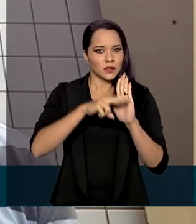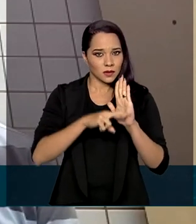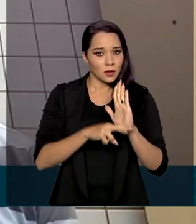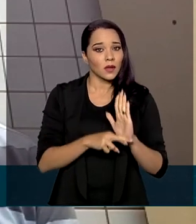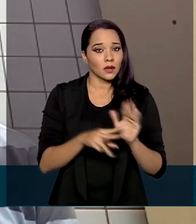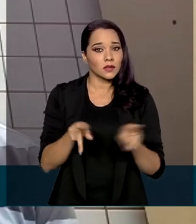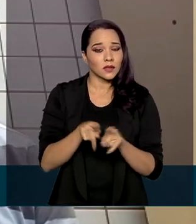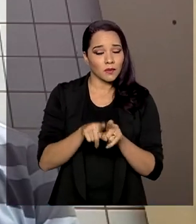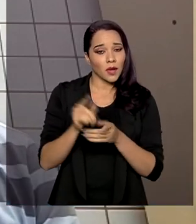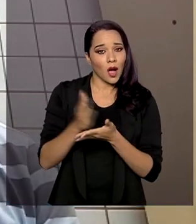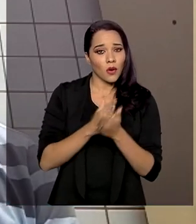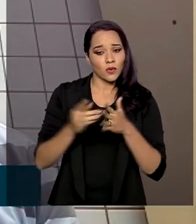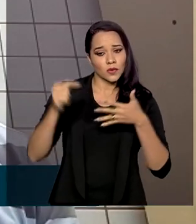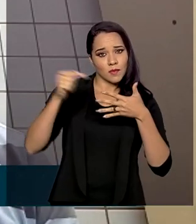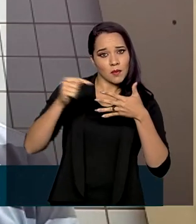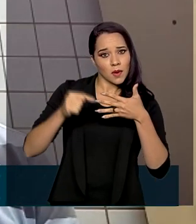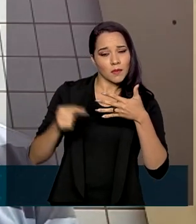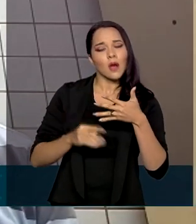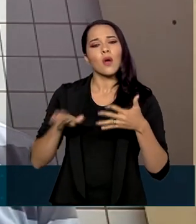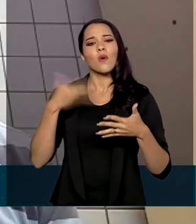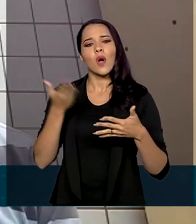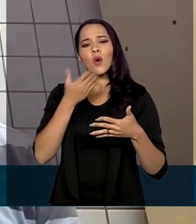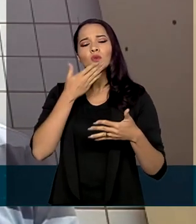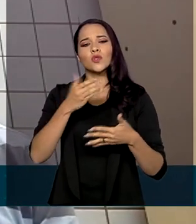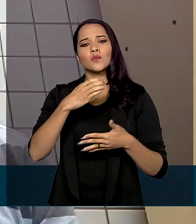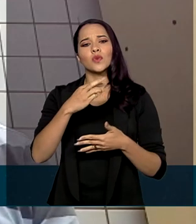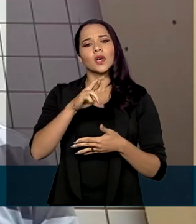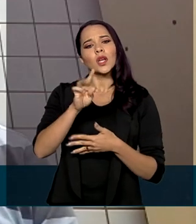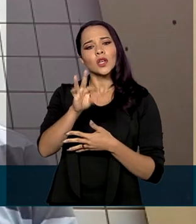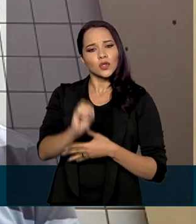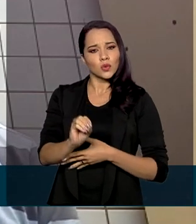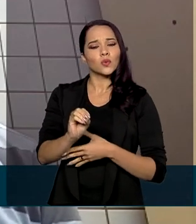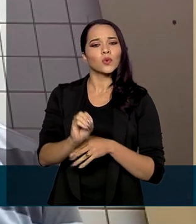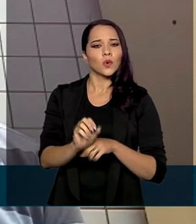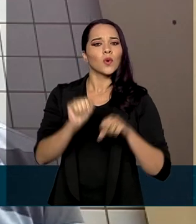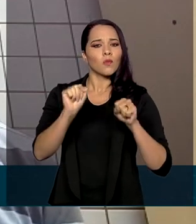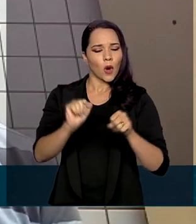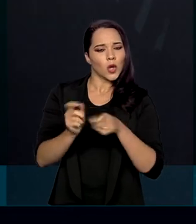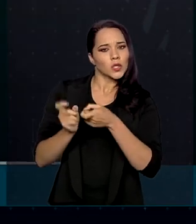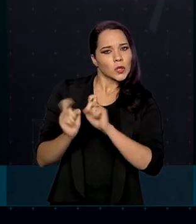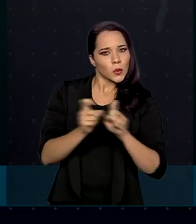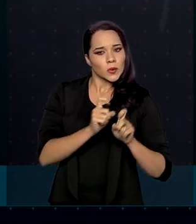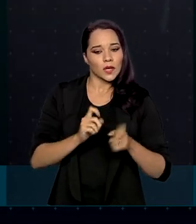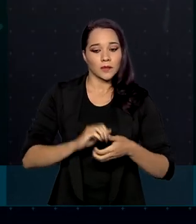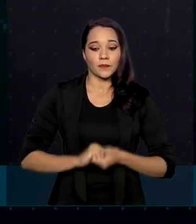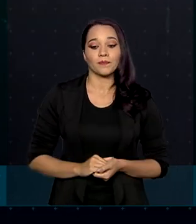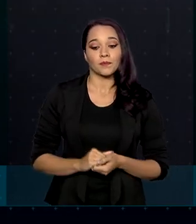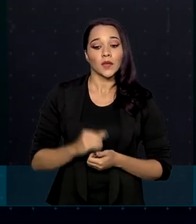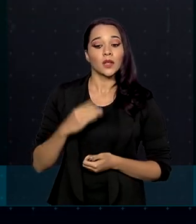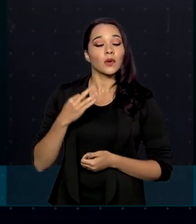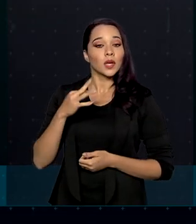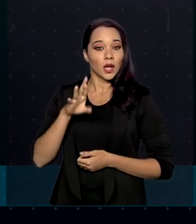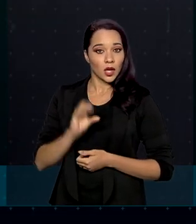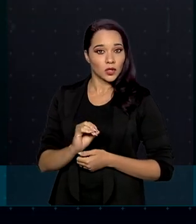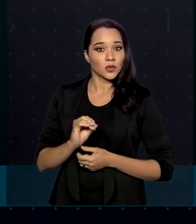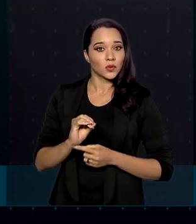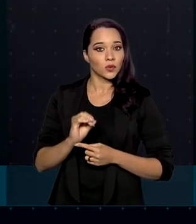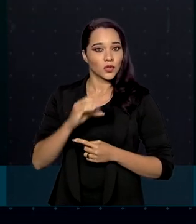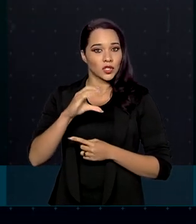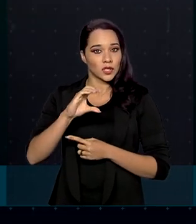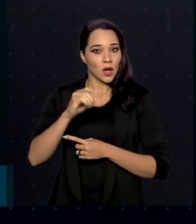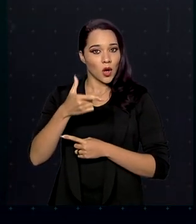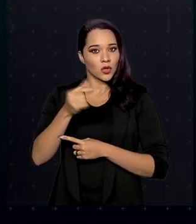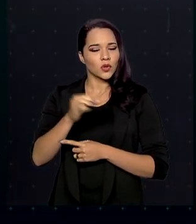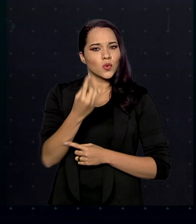alguns critérios de quais tipos de créditos que podem ser negociados. Um crédito de carbono representa